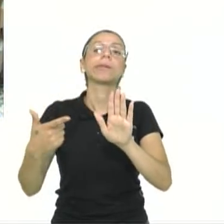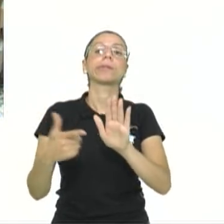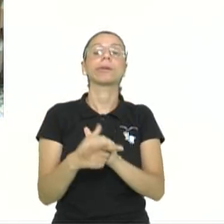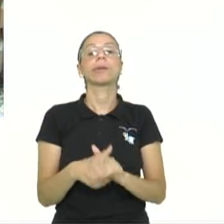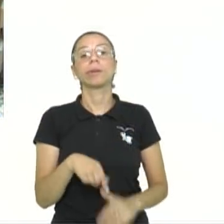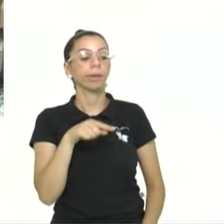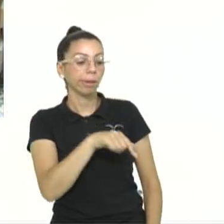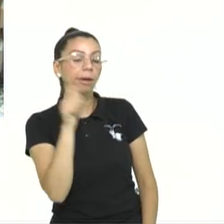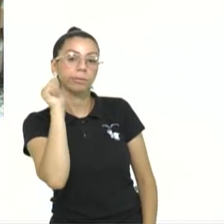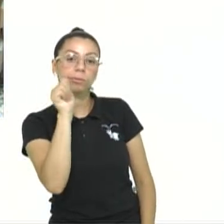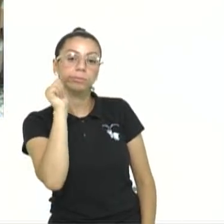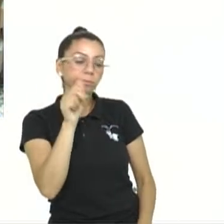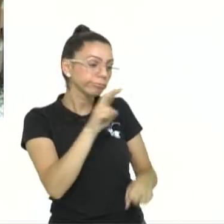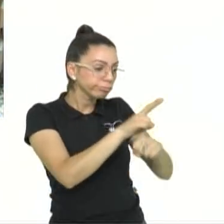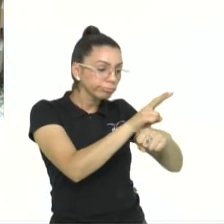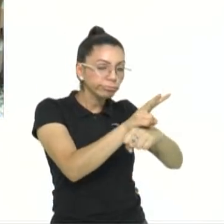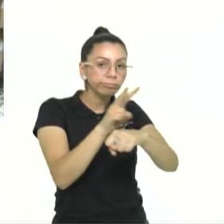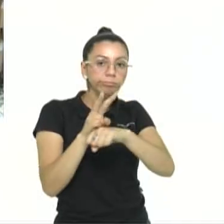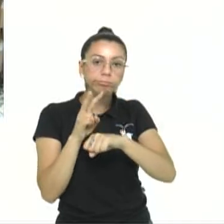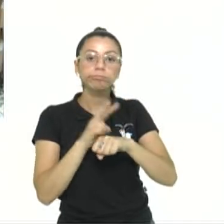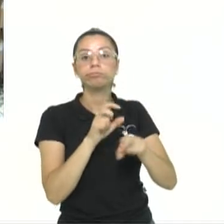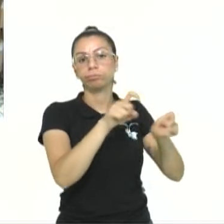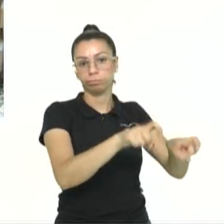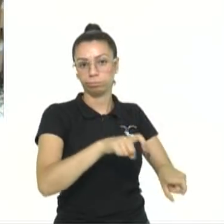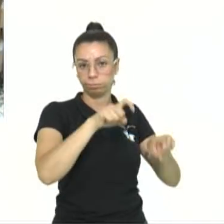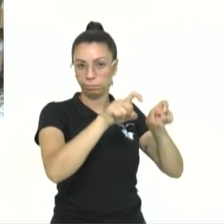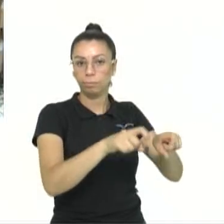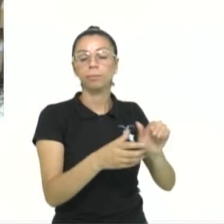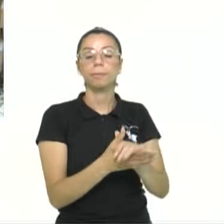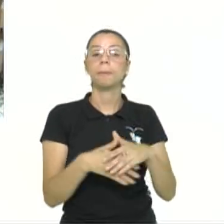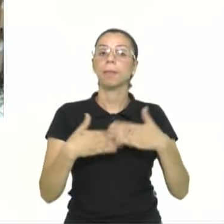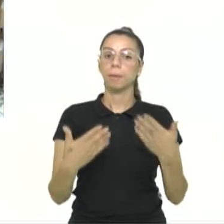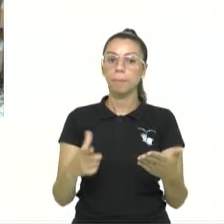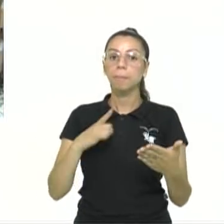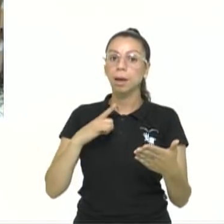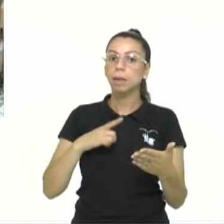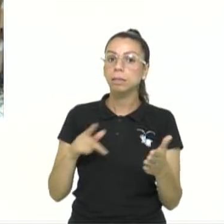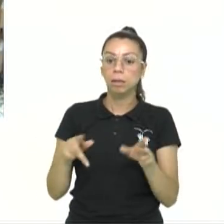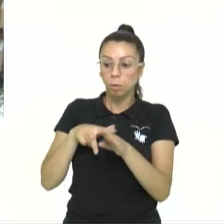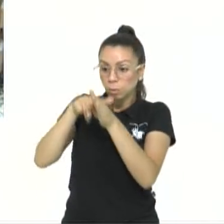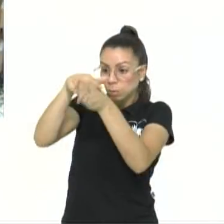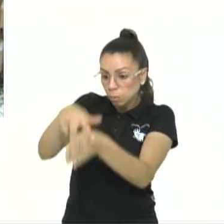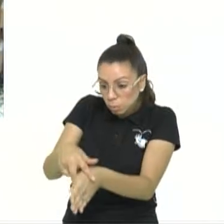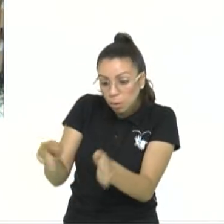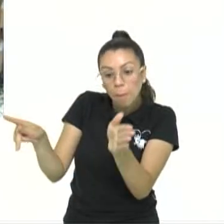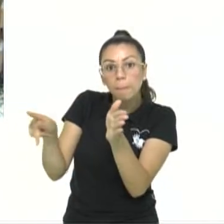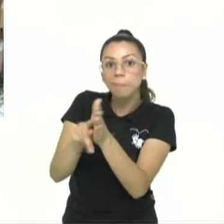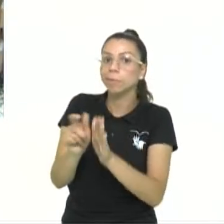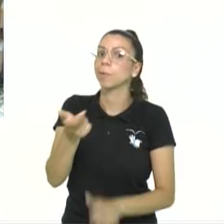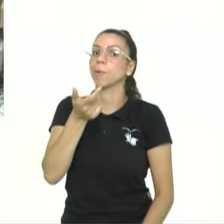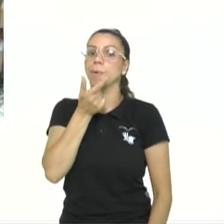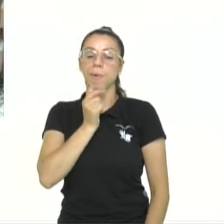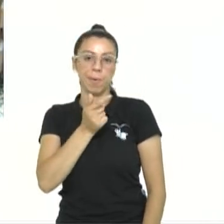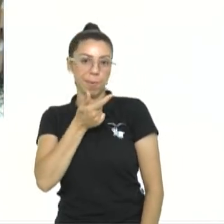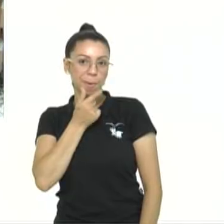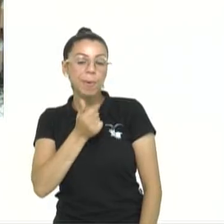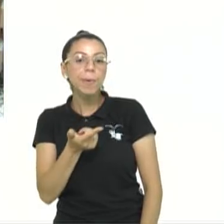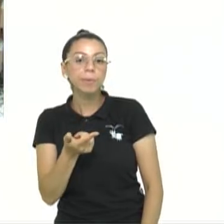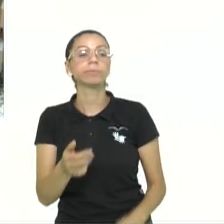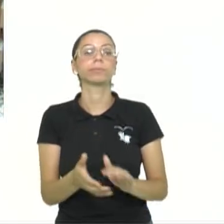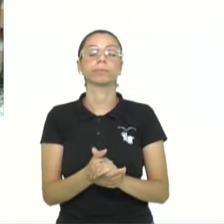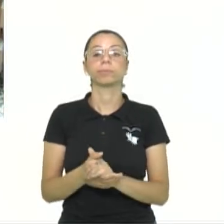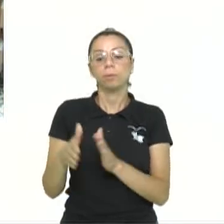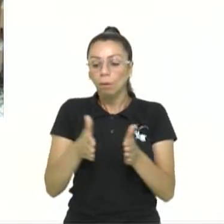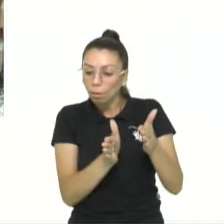ficavam lá fazendo todo o cuidado da estância. Mas era uma atividade masculina. Quem fazia as tropeadas, quem fez